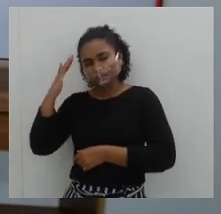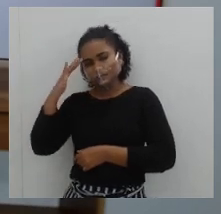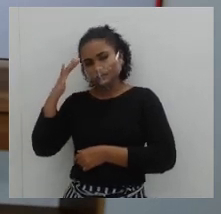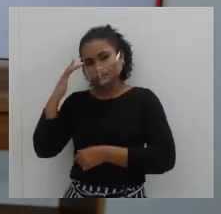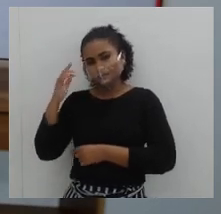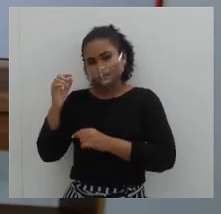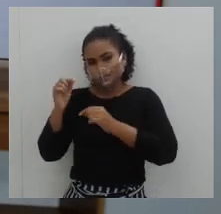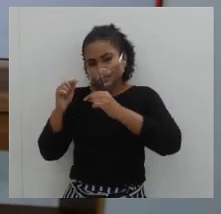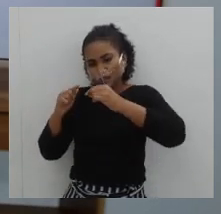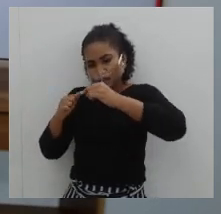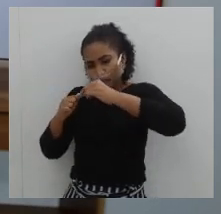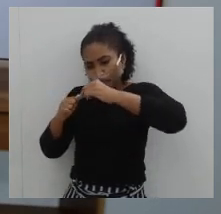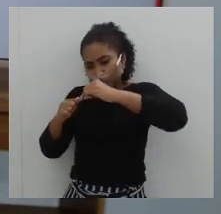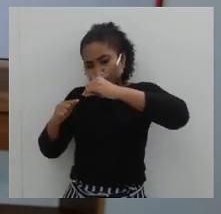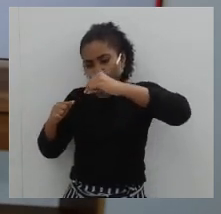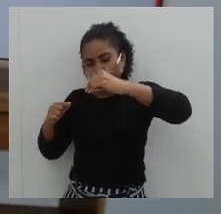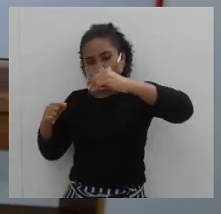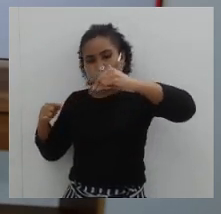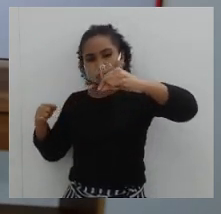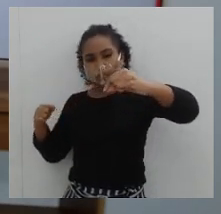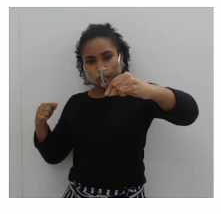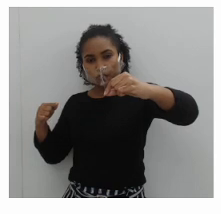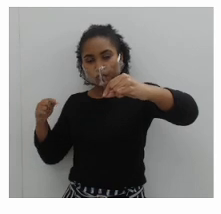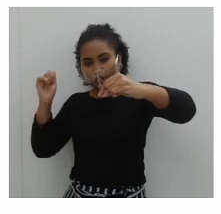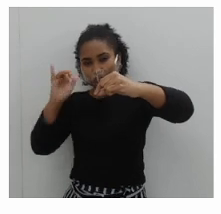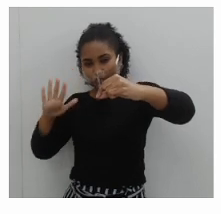reta furando o poliedro.